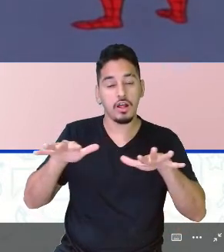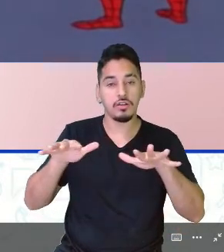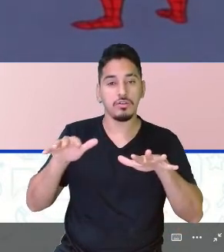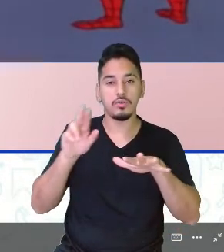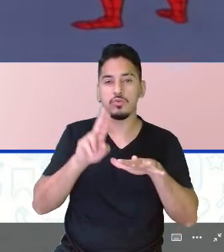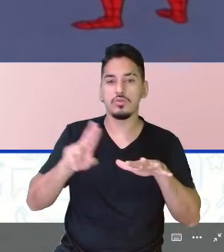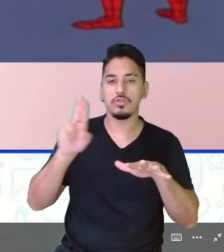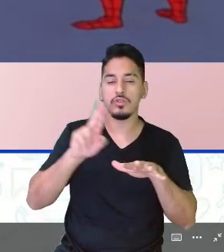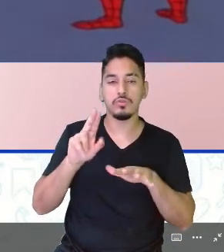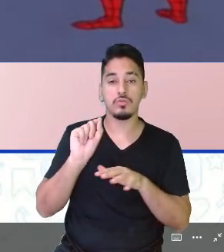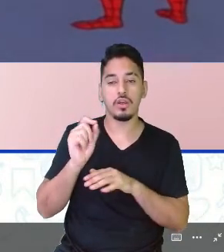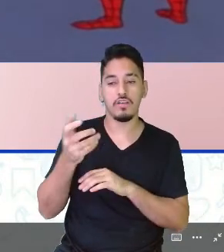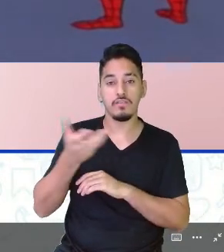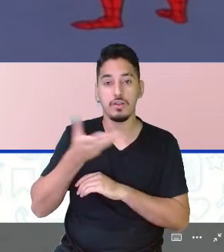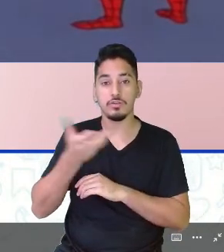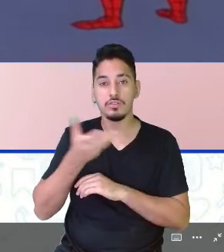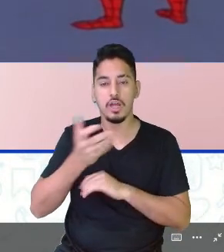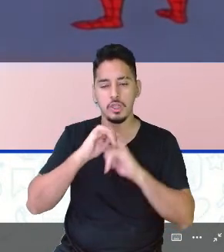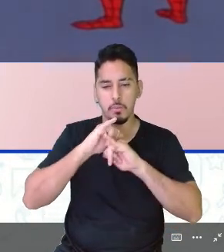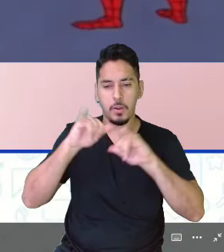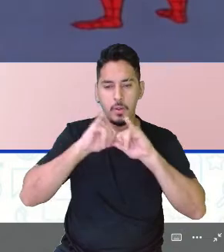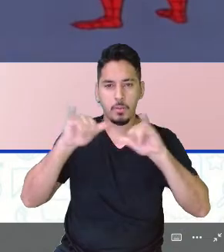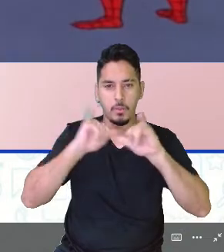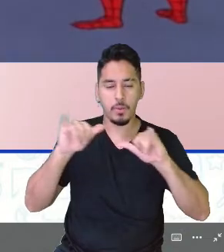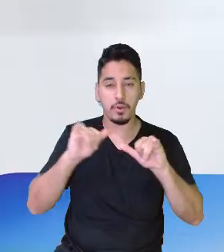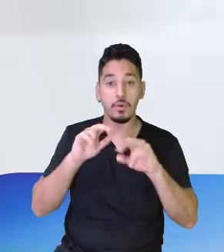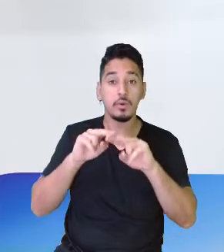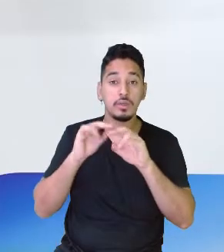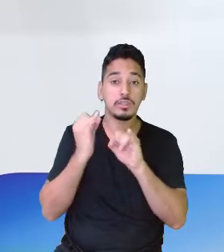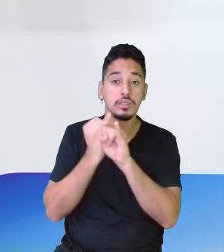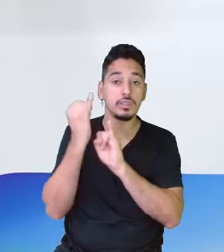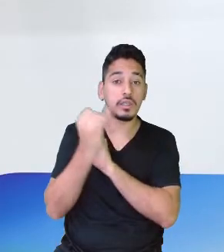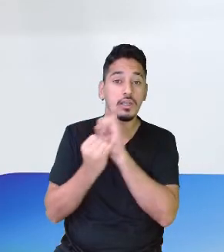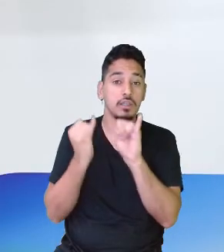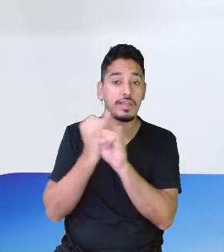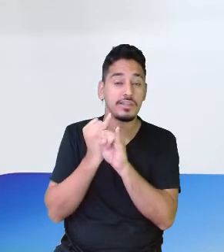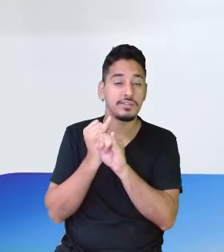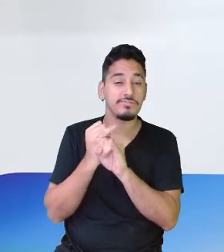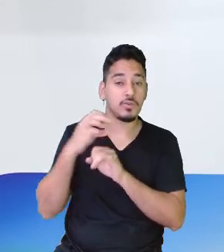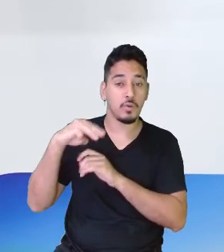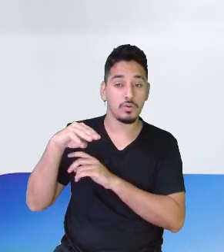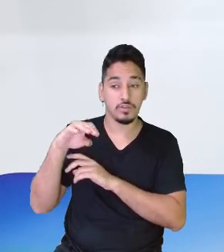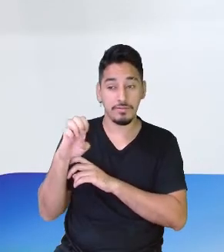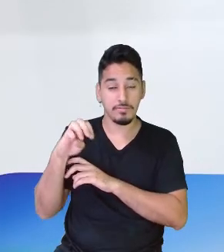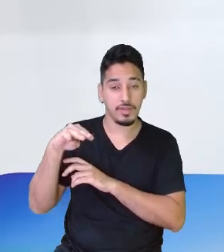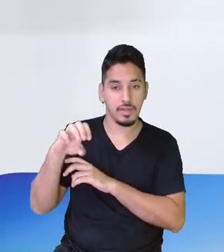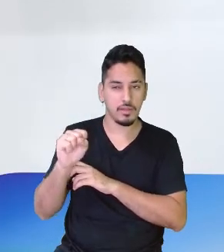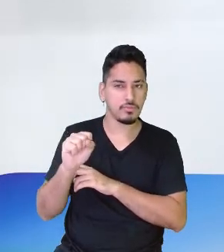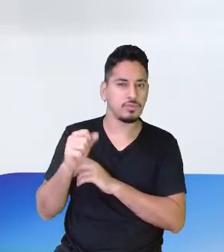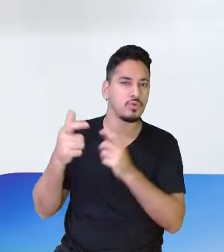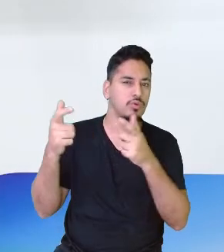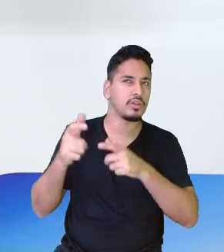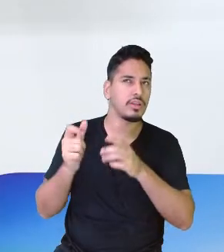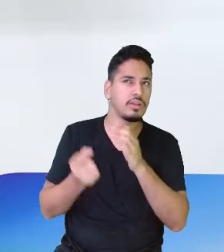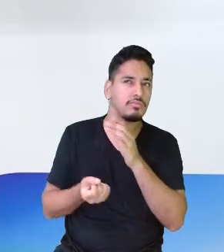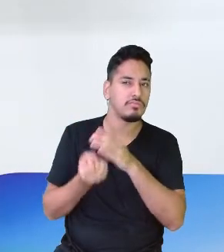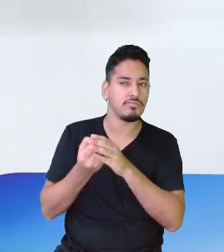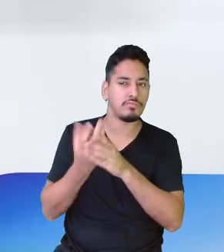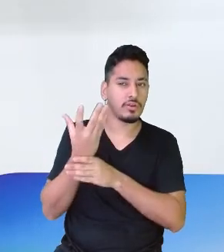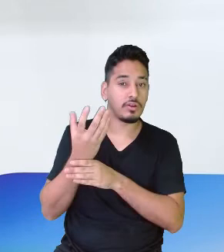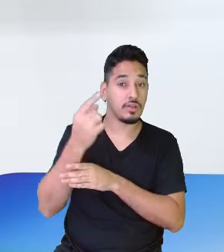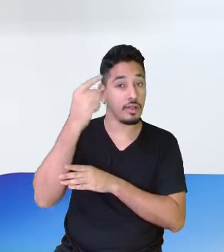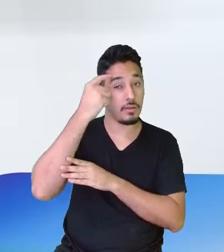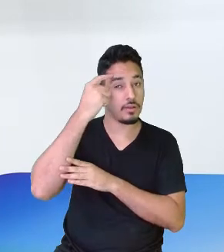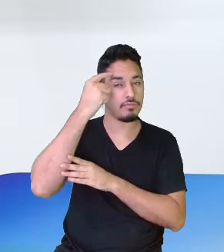uso da velocidade da propagação da internet. Então, os memes, eles acabam surgindo onde? Na mente humana. E